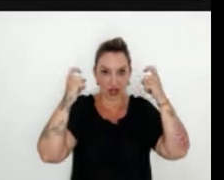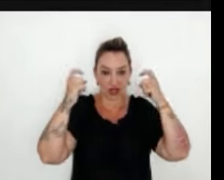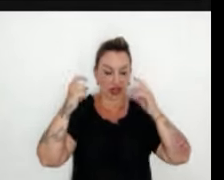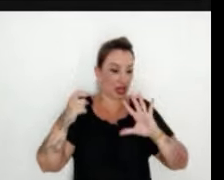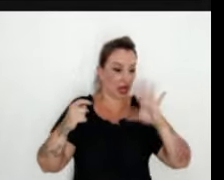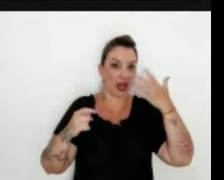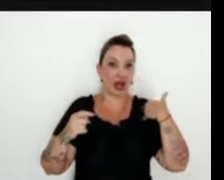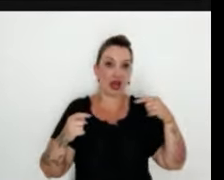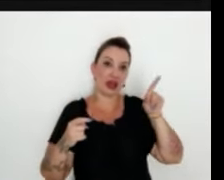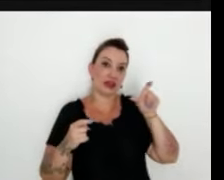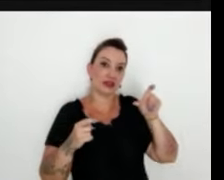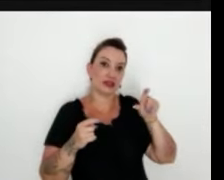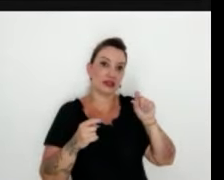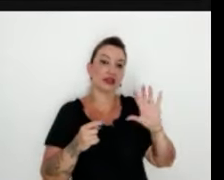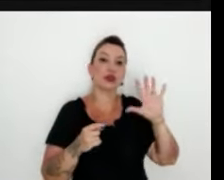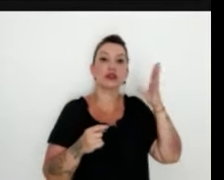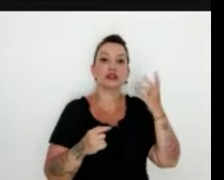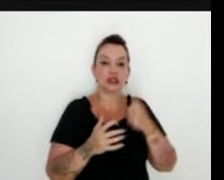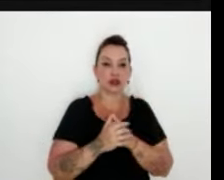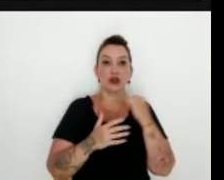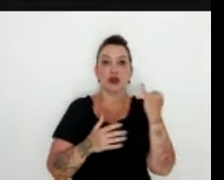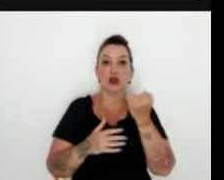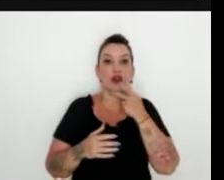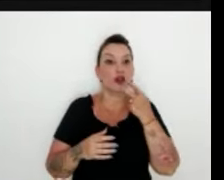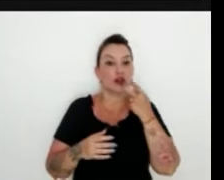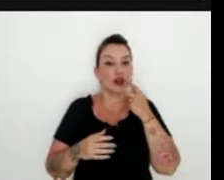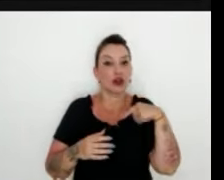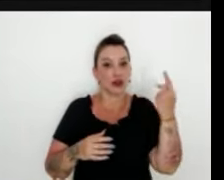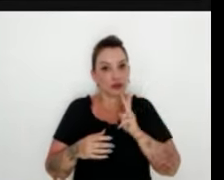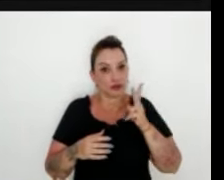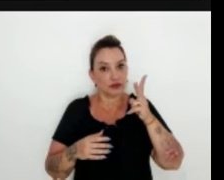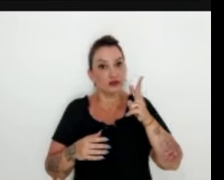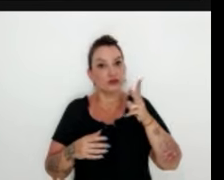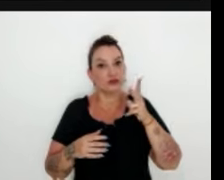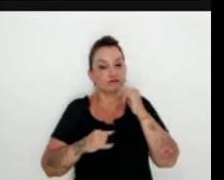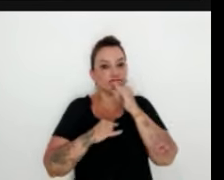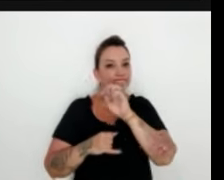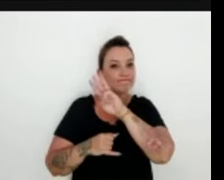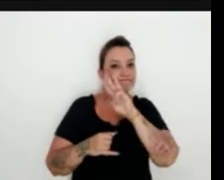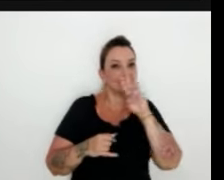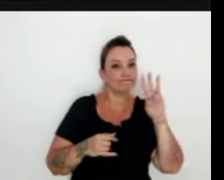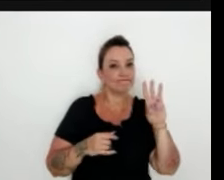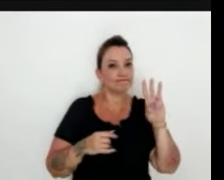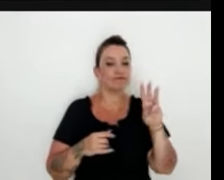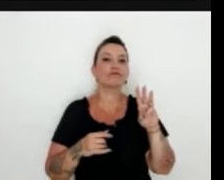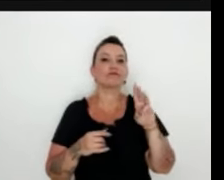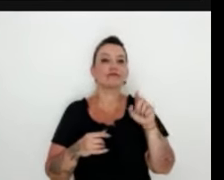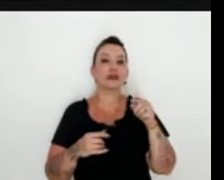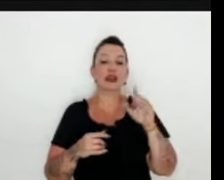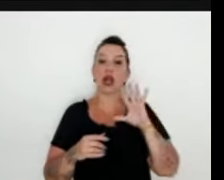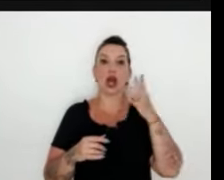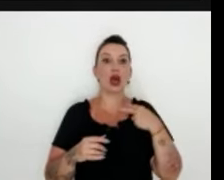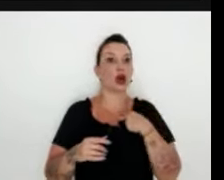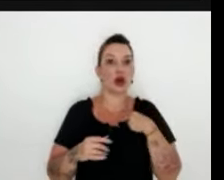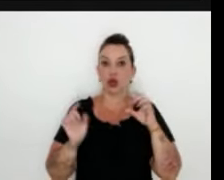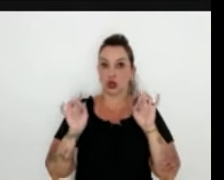consolidação. Importante remarcar que, seguindo os insights da autora, essas reações não partem exclusivamente